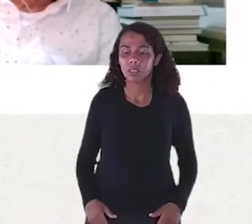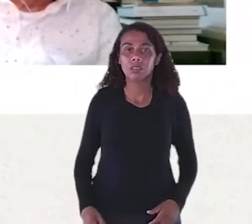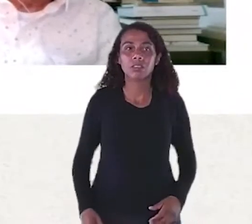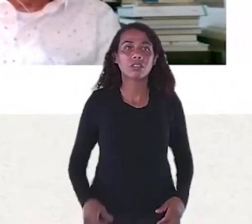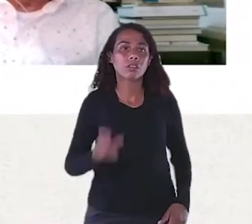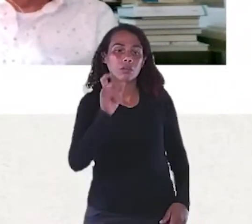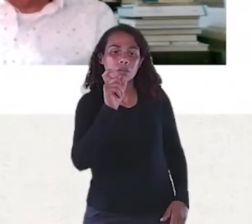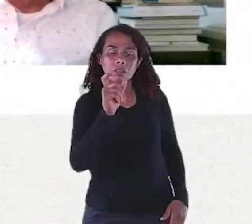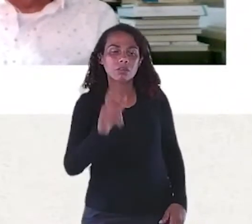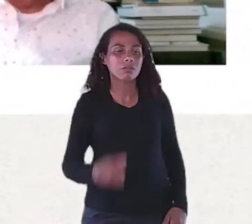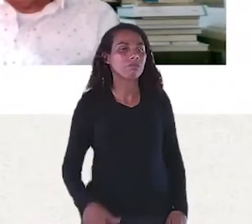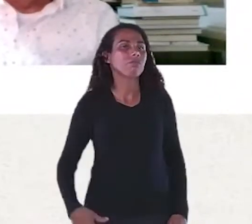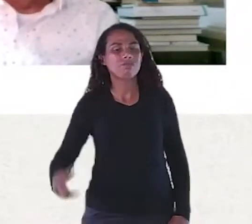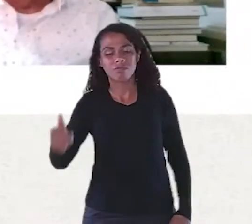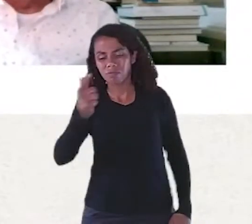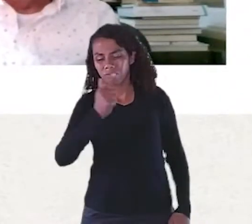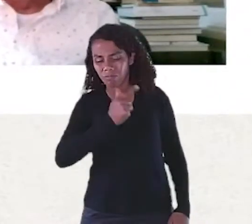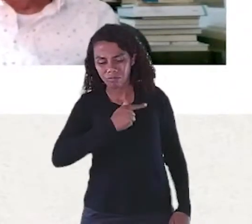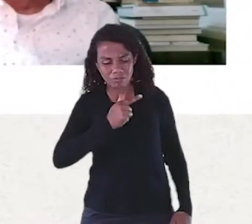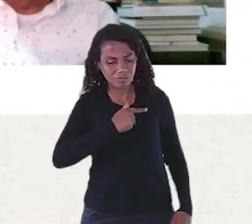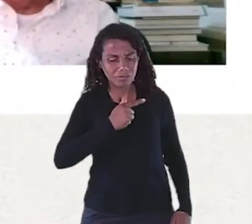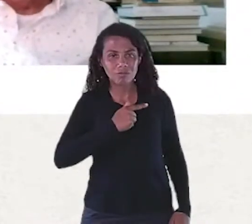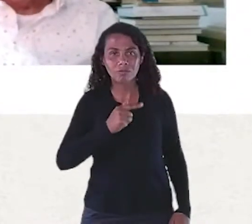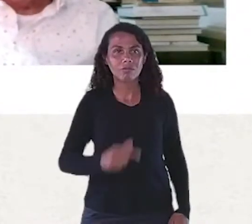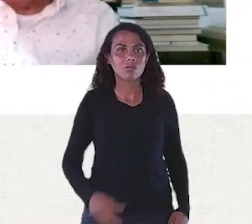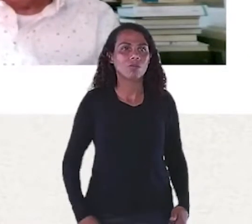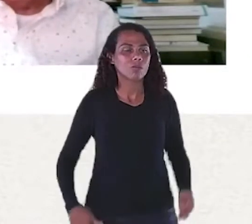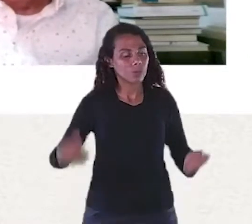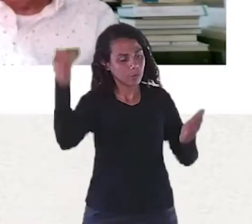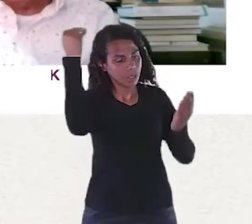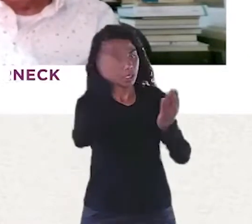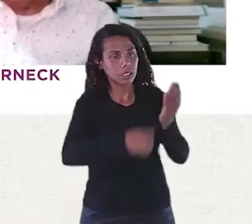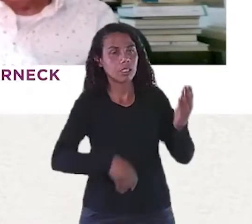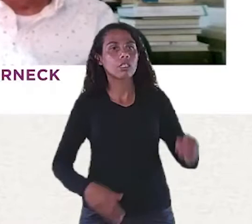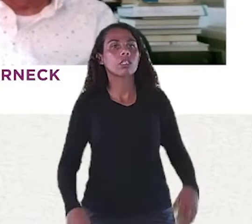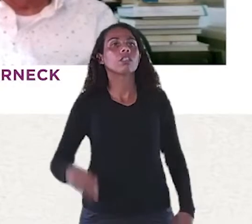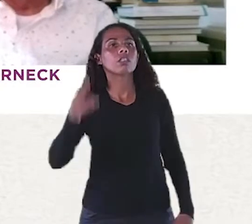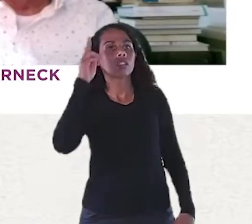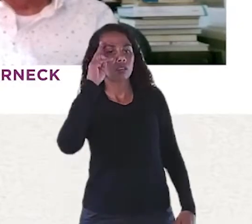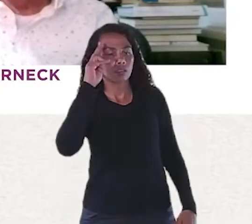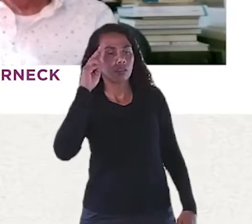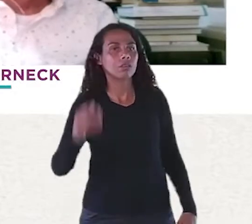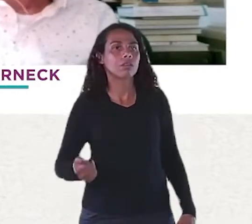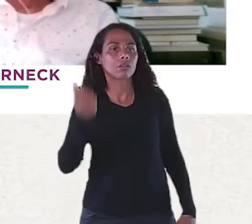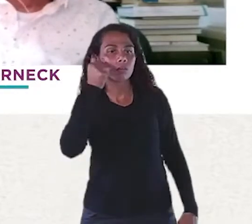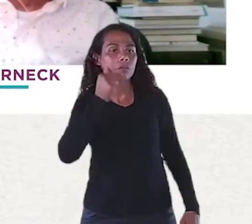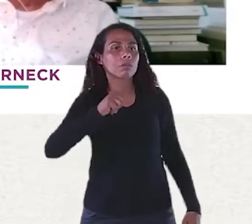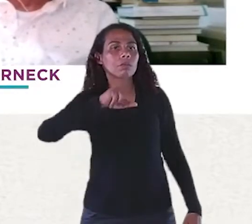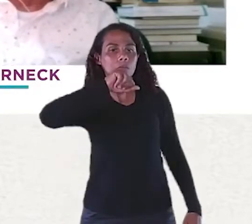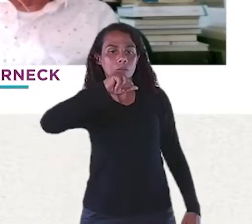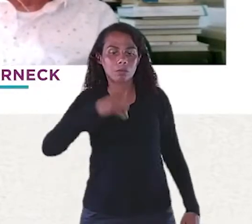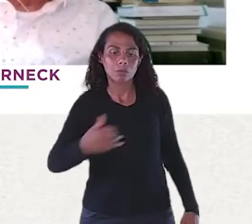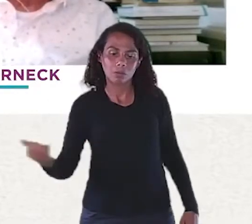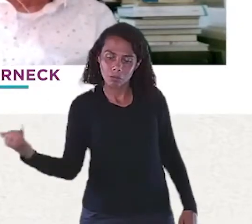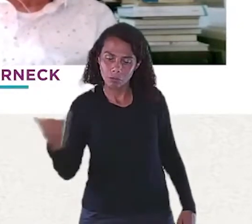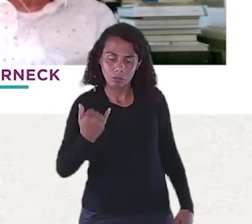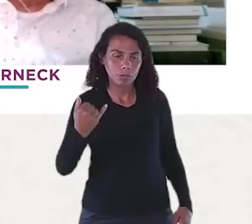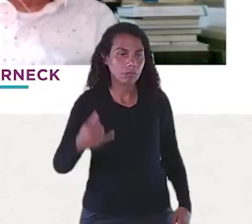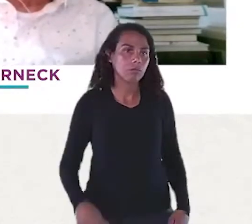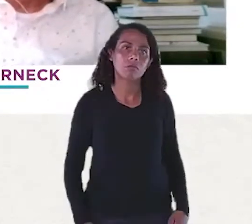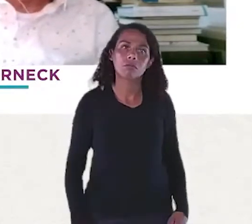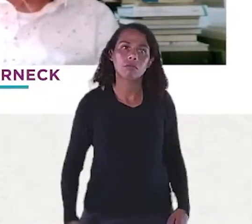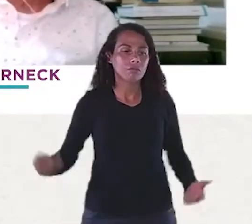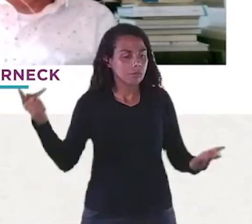necessidade. A mamãe falava isso. Mamãe era uma senhora sábia, uma senhora conservadoríssima, e a propósito